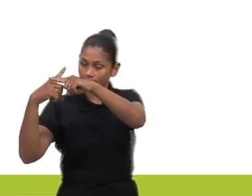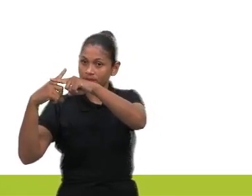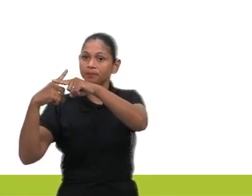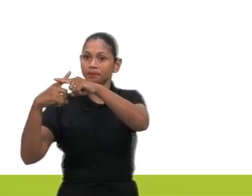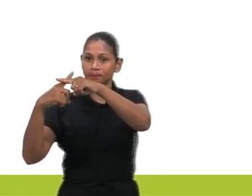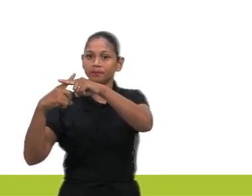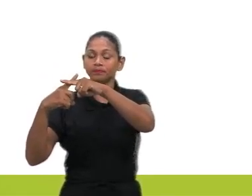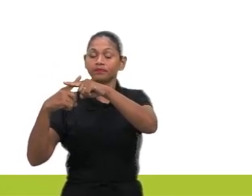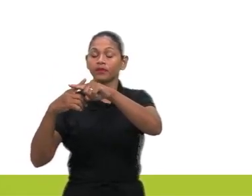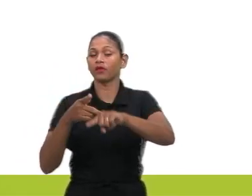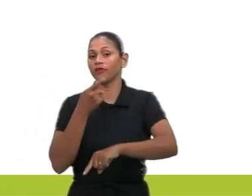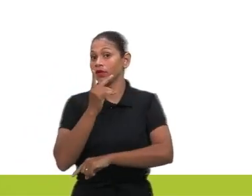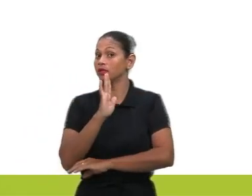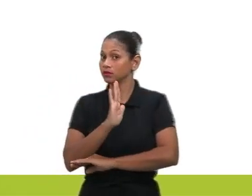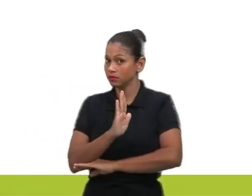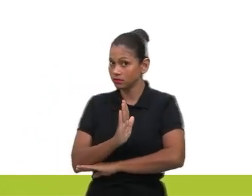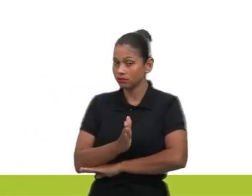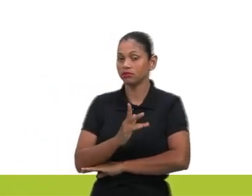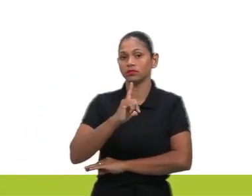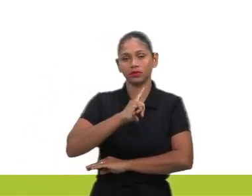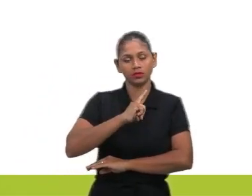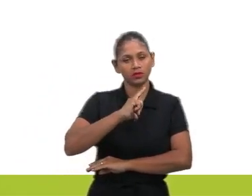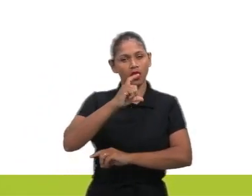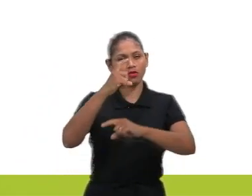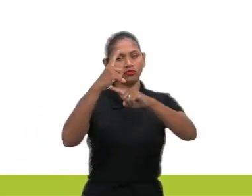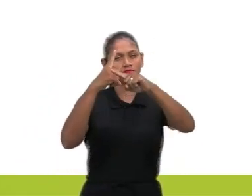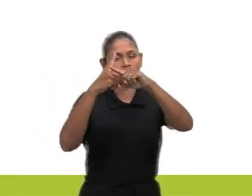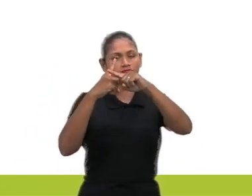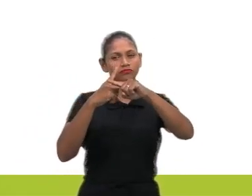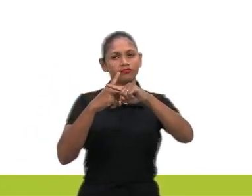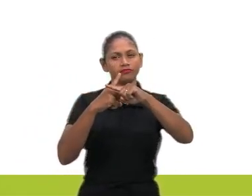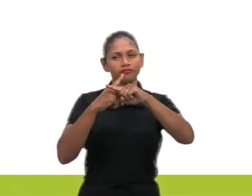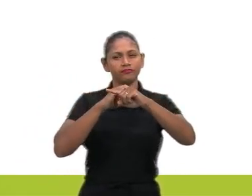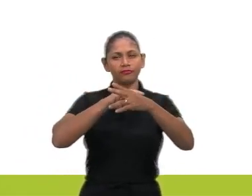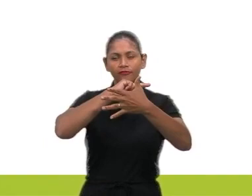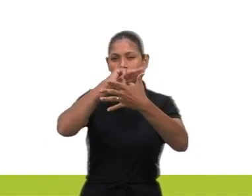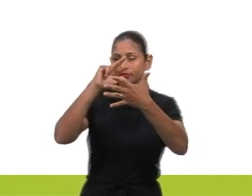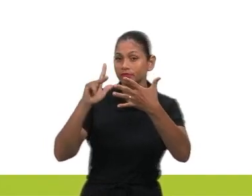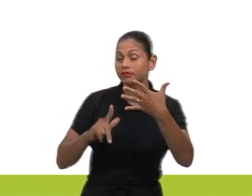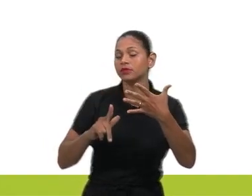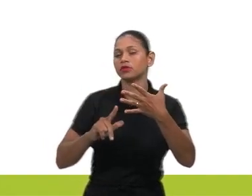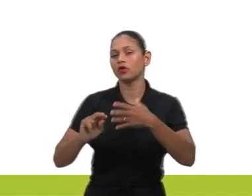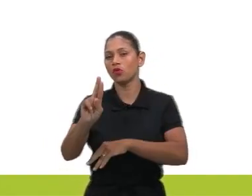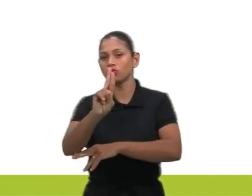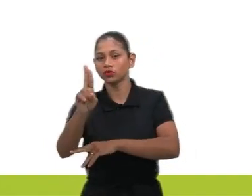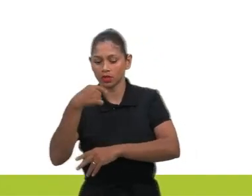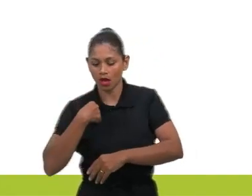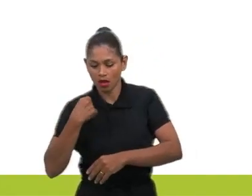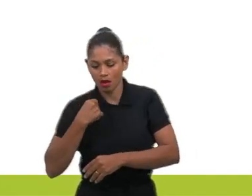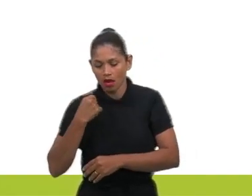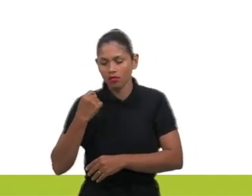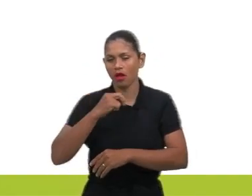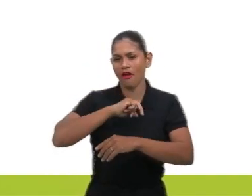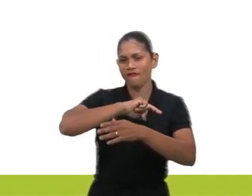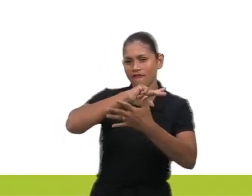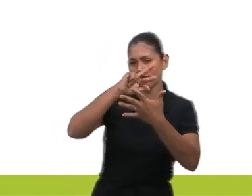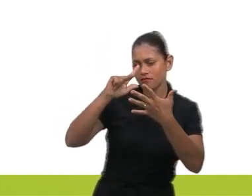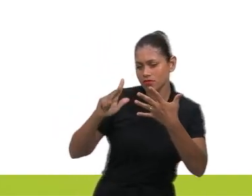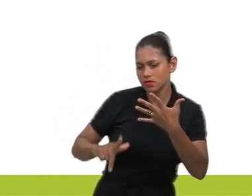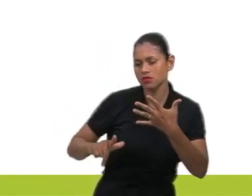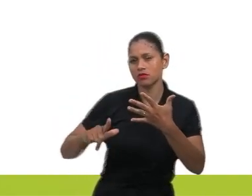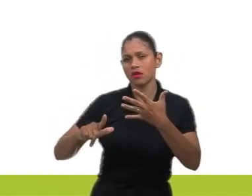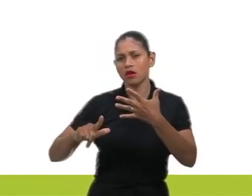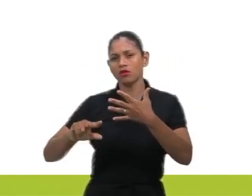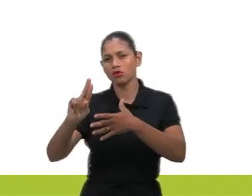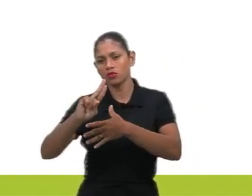como eu falei, se eu tenho X maneiras de eu utilizar uma camisa, X maneiras de utilizar uma calça e X maneiras de